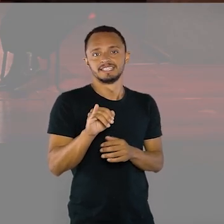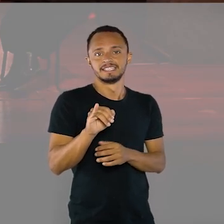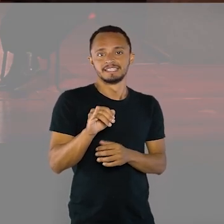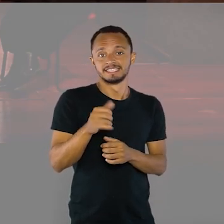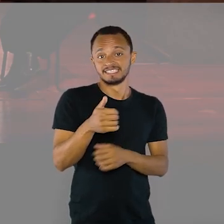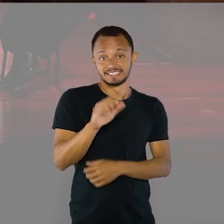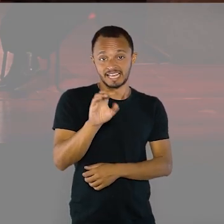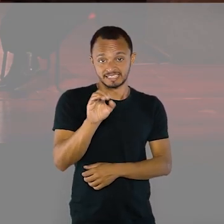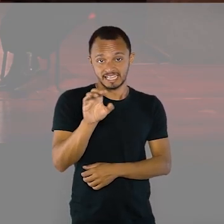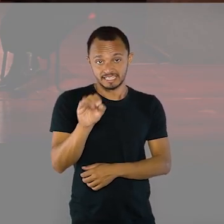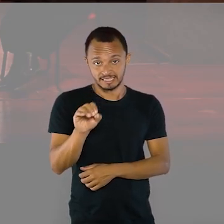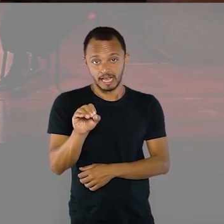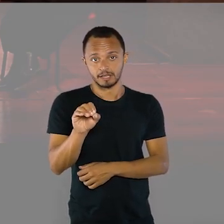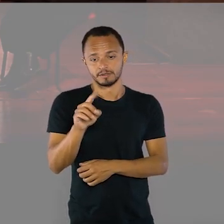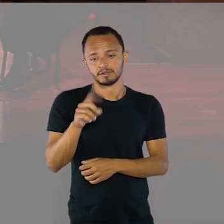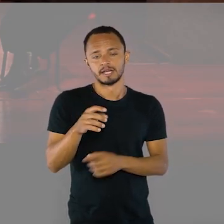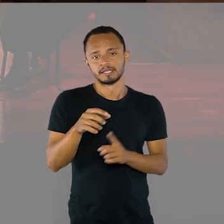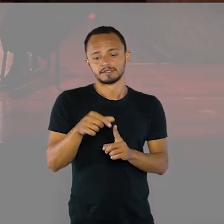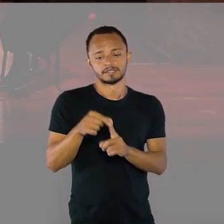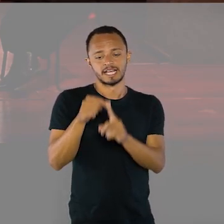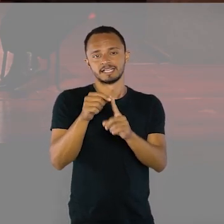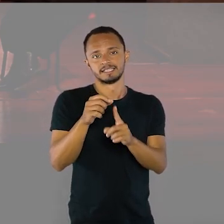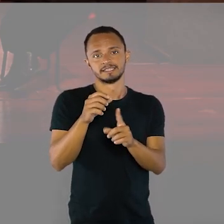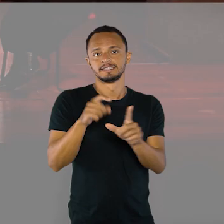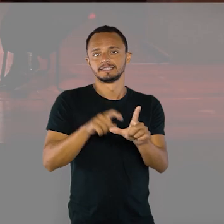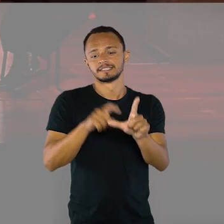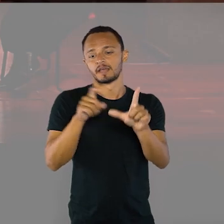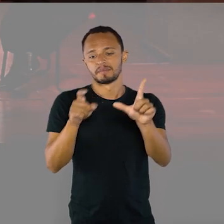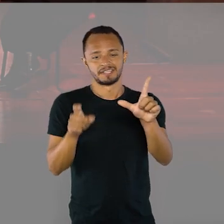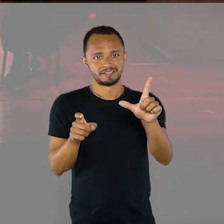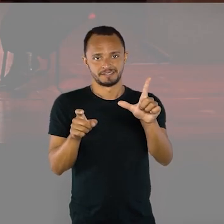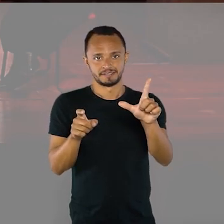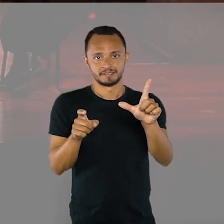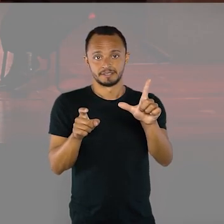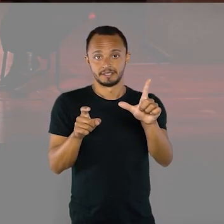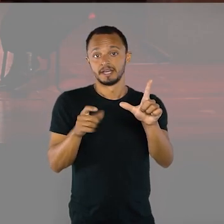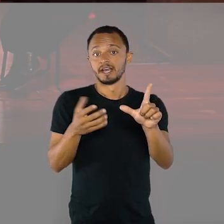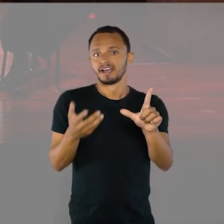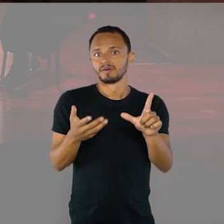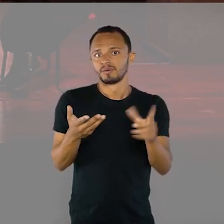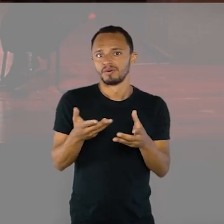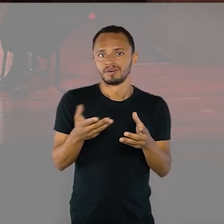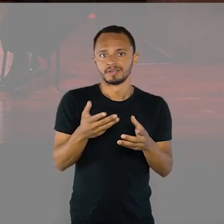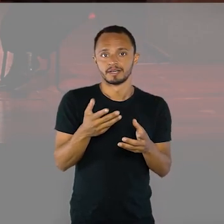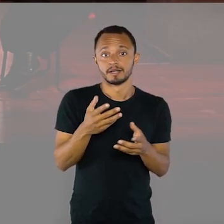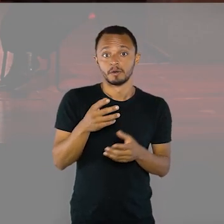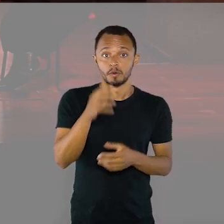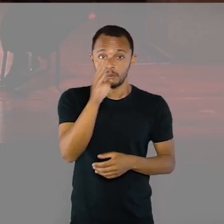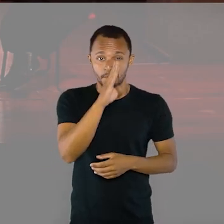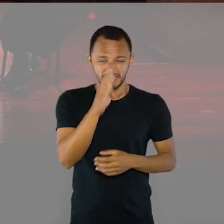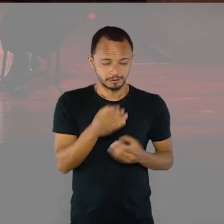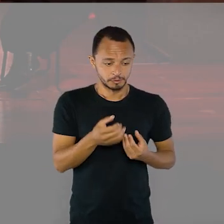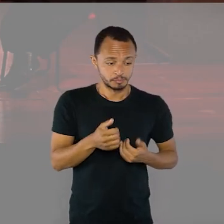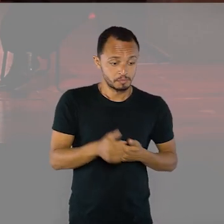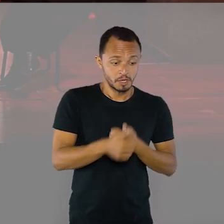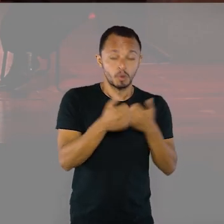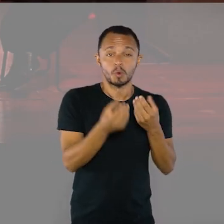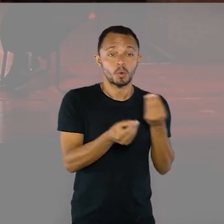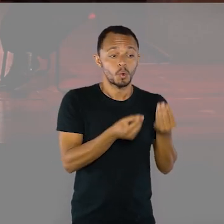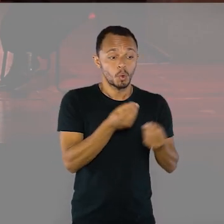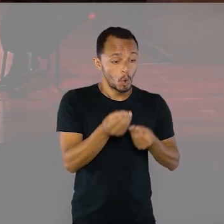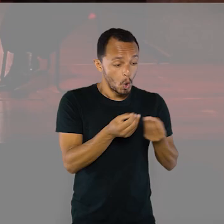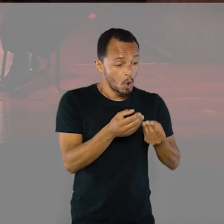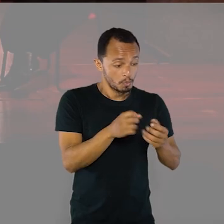sido um momento para a gente poder pensar qual o Brasil que nós queremos, e não um momento de tensão como a gente está vivendo, não um momento